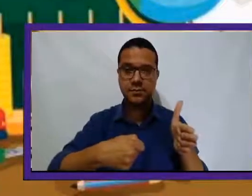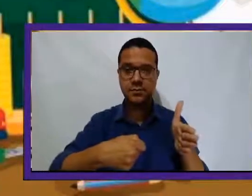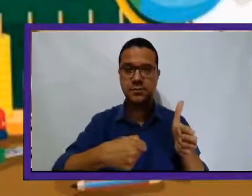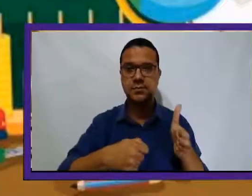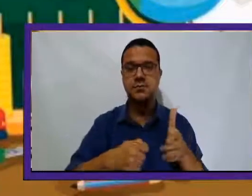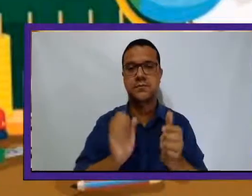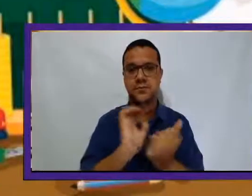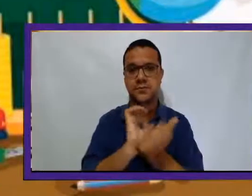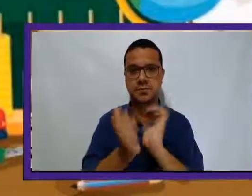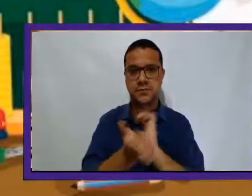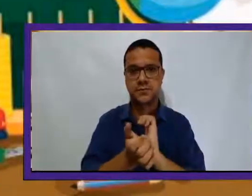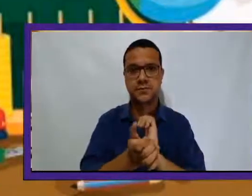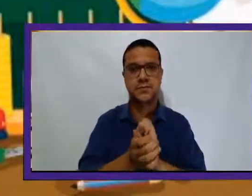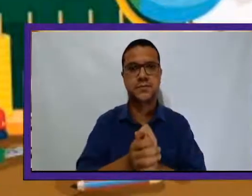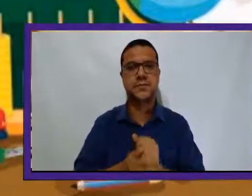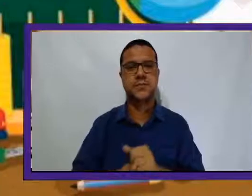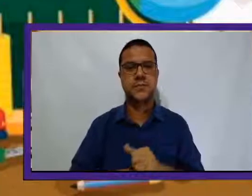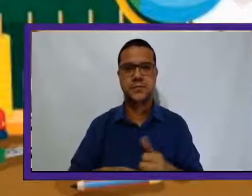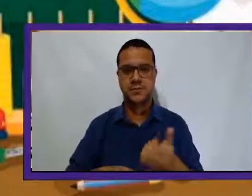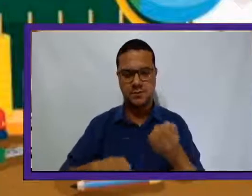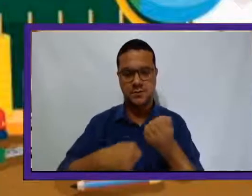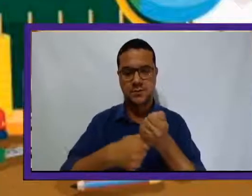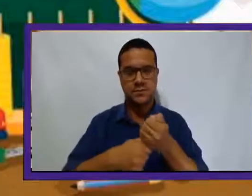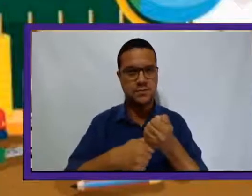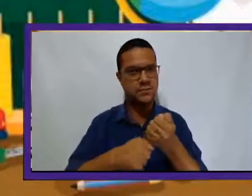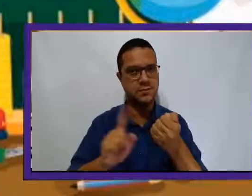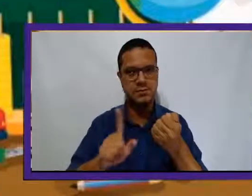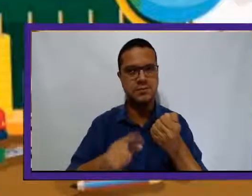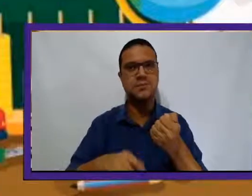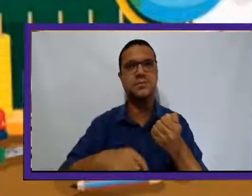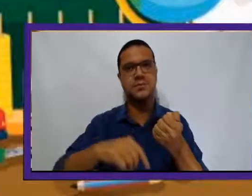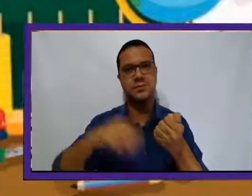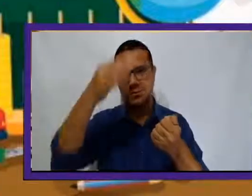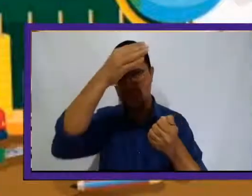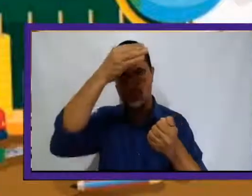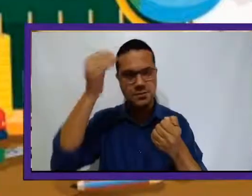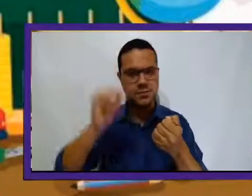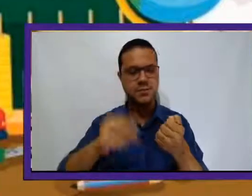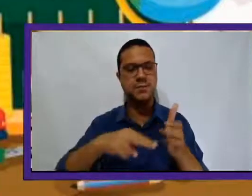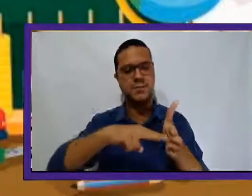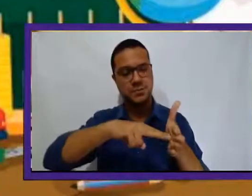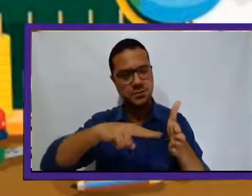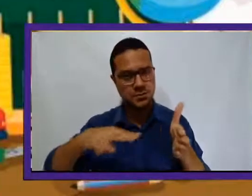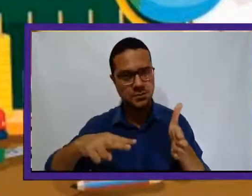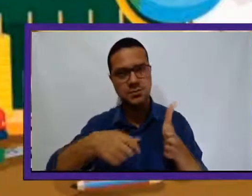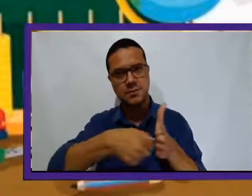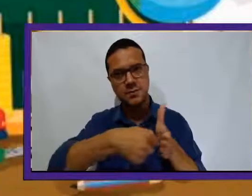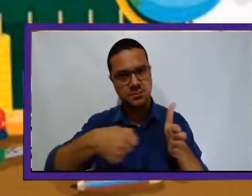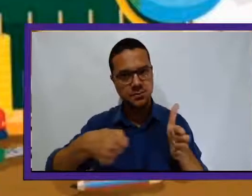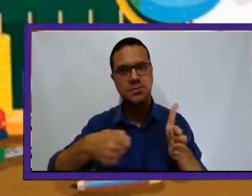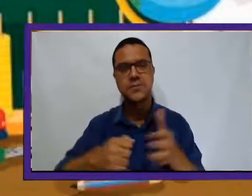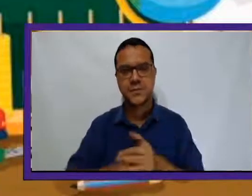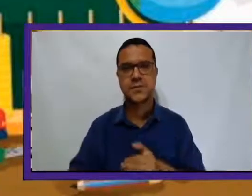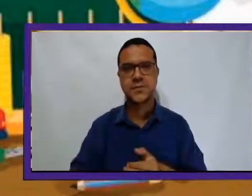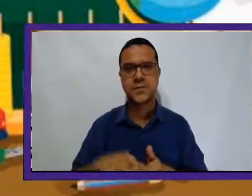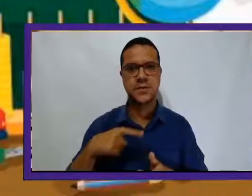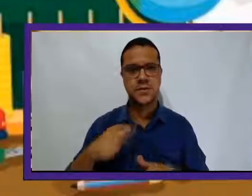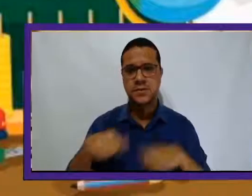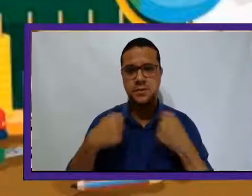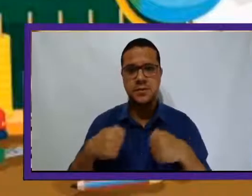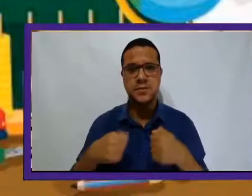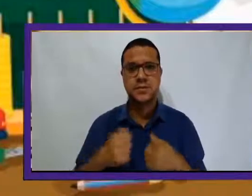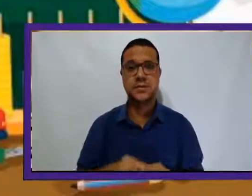eletrônicos Que não estiverem em uso Nada de esquecer O carregador do celular Na tomada Sem ele estar lá Nem deixar ele ficar lá Horas e horas Que não tem